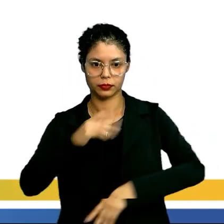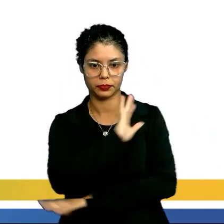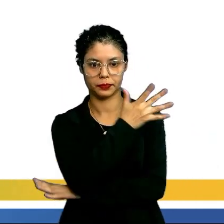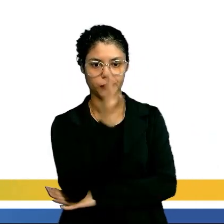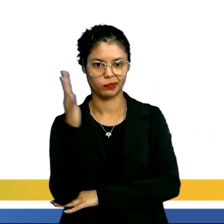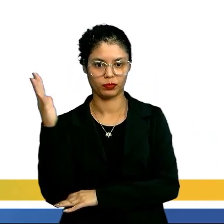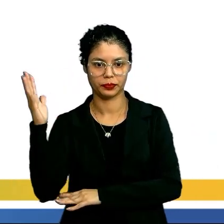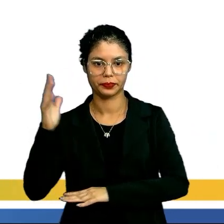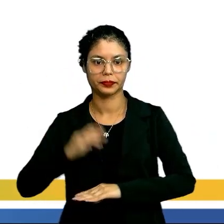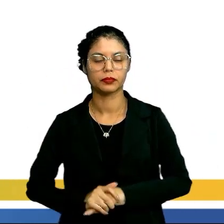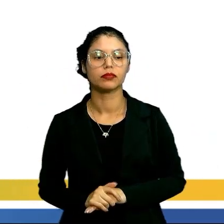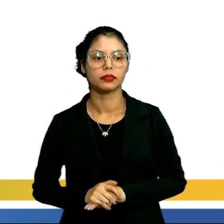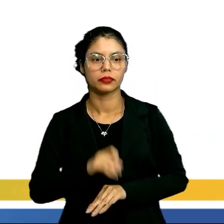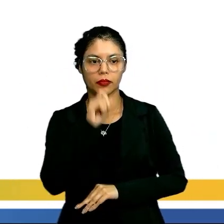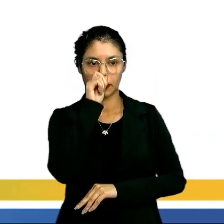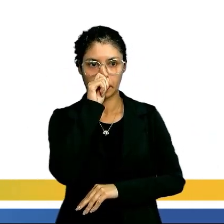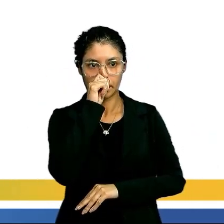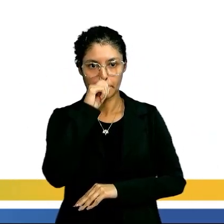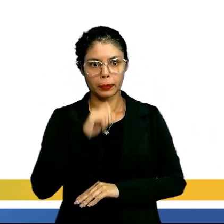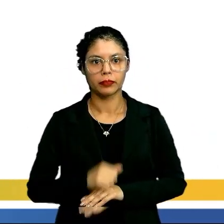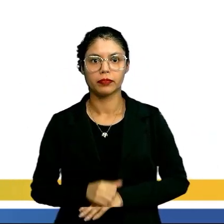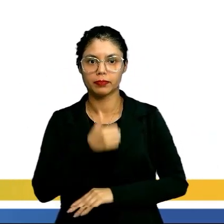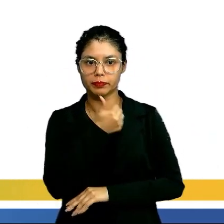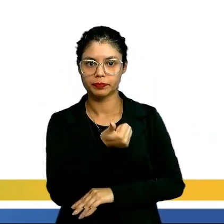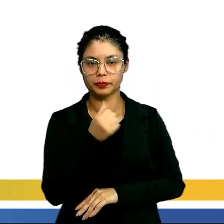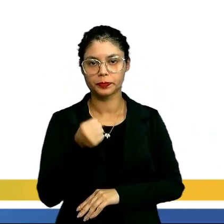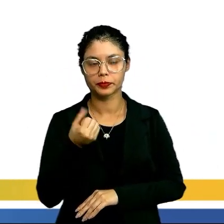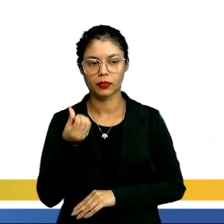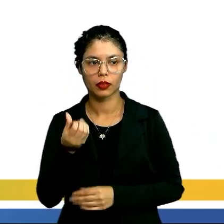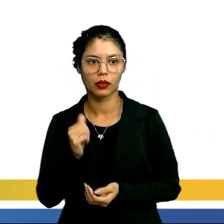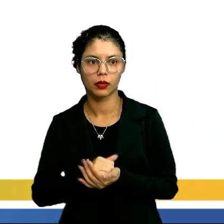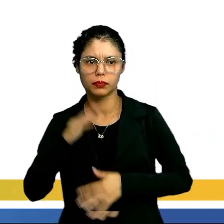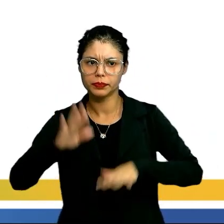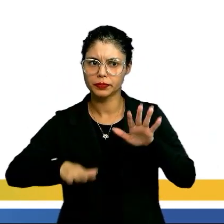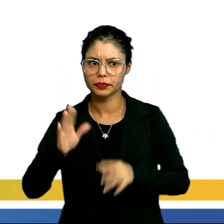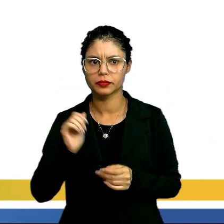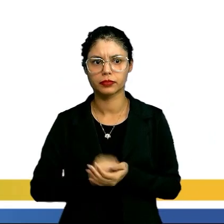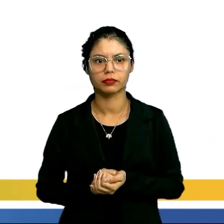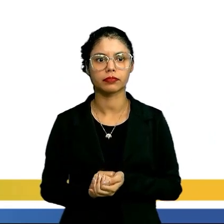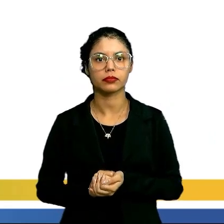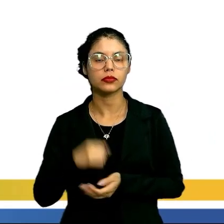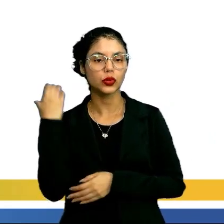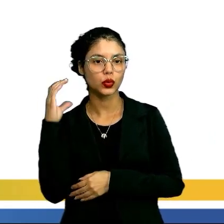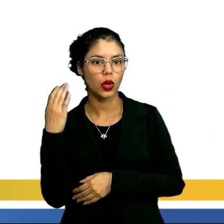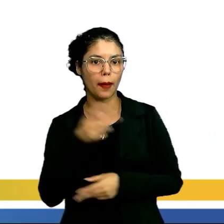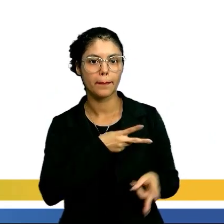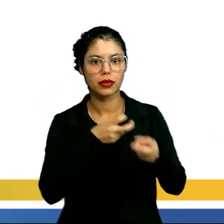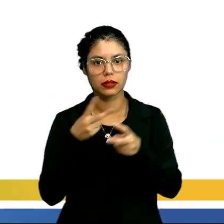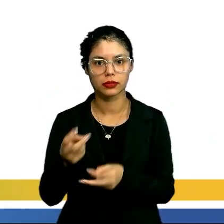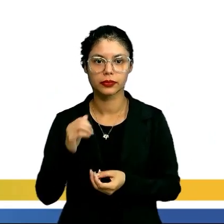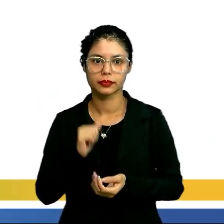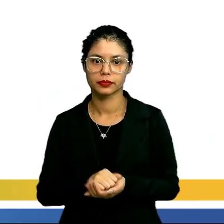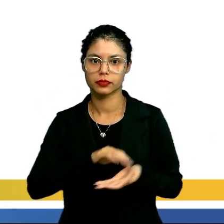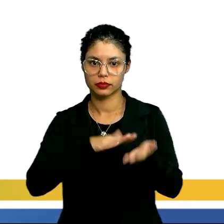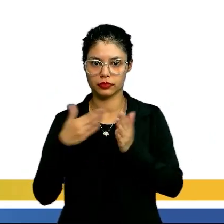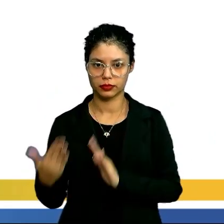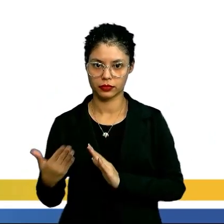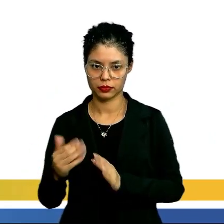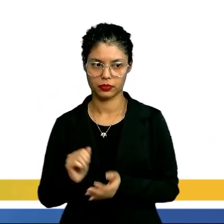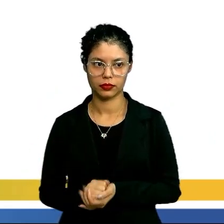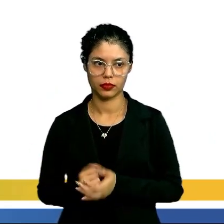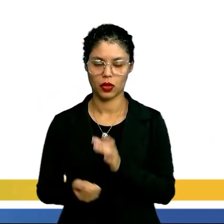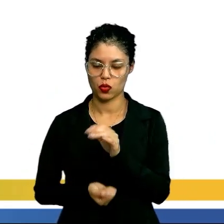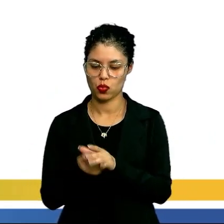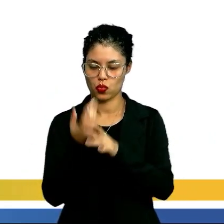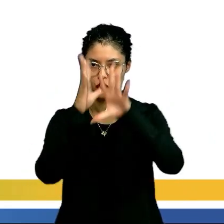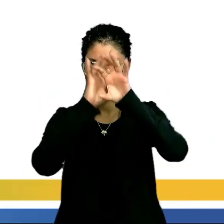página 186. A questão diz o seguinte, ó. Às vezes, ao abrir um refrigerante, percebe-se que uma parte do